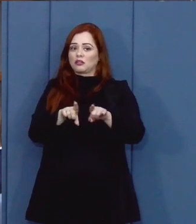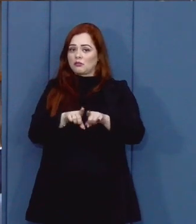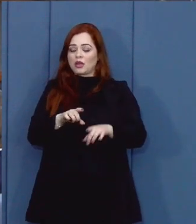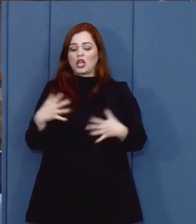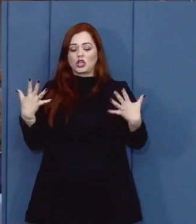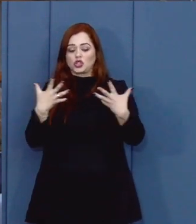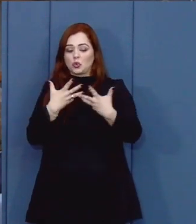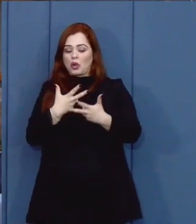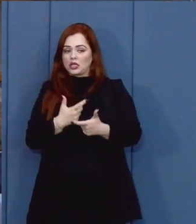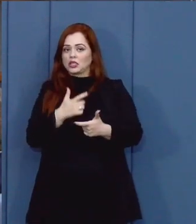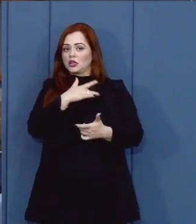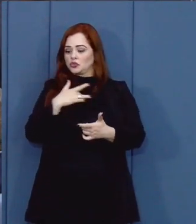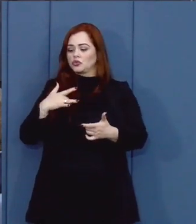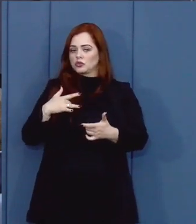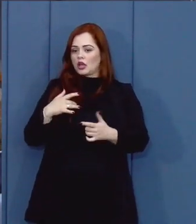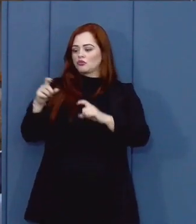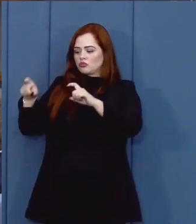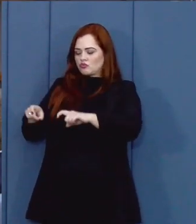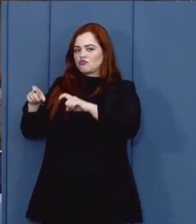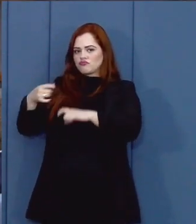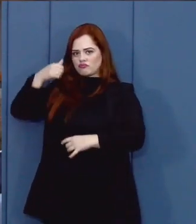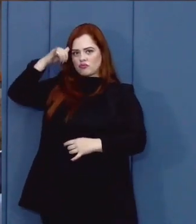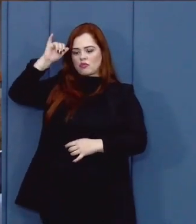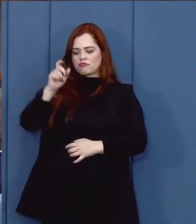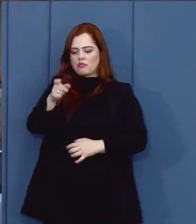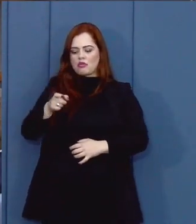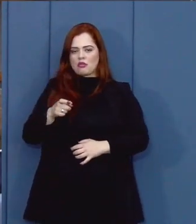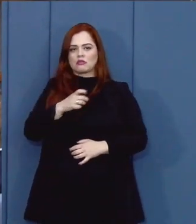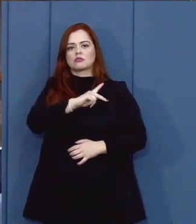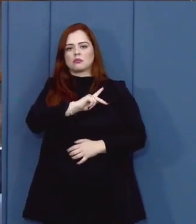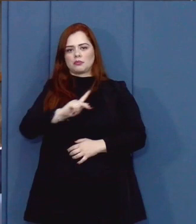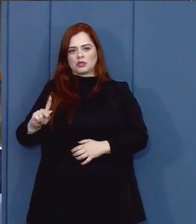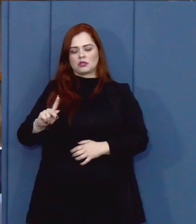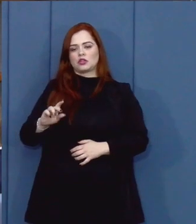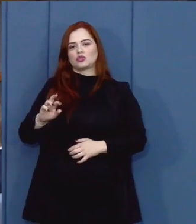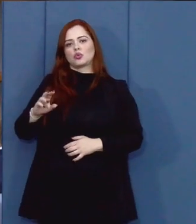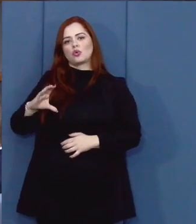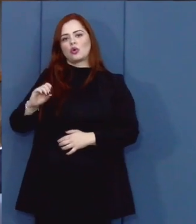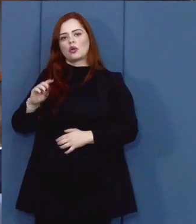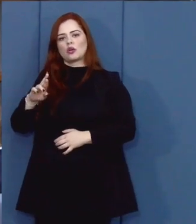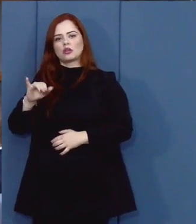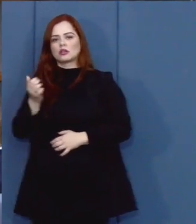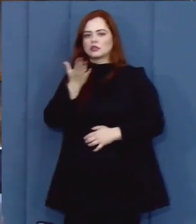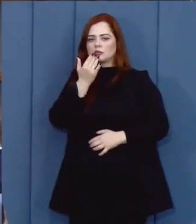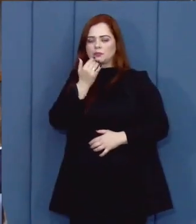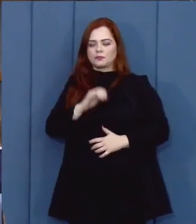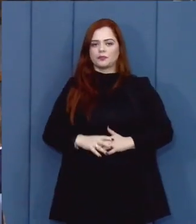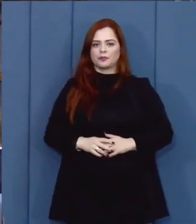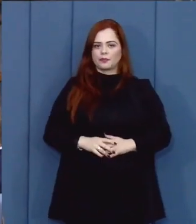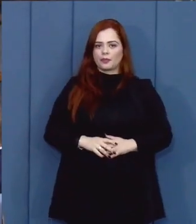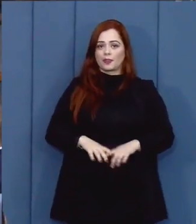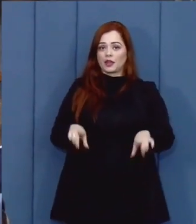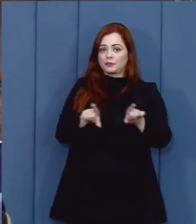do Ministério da Agricultura e Pecuária e ex-presidente da Comissão do Códex Alimentarius. Convidamos também